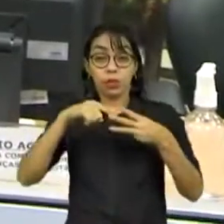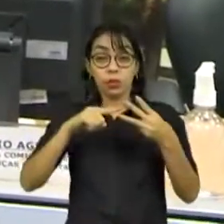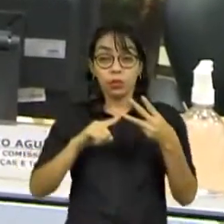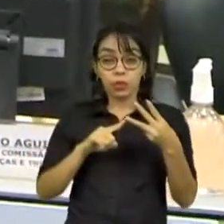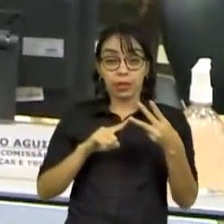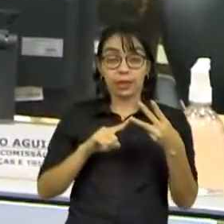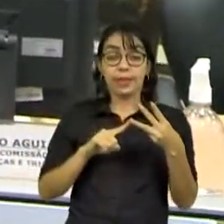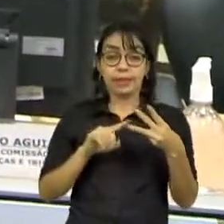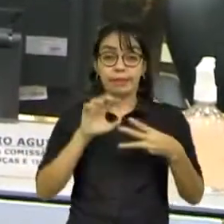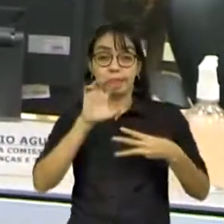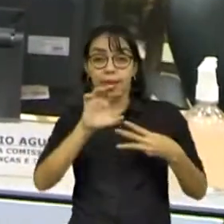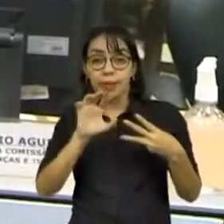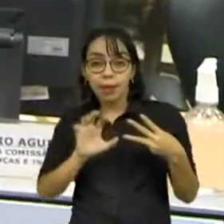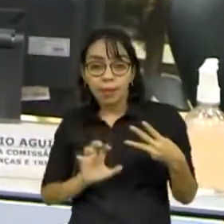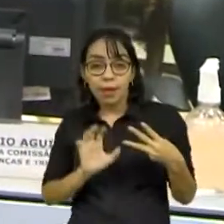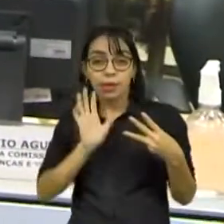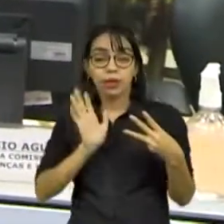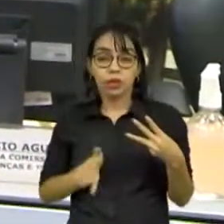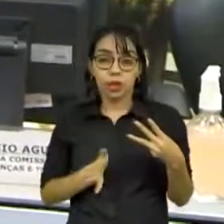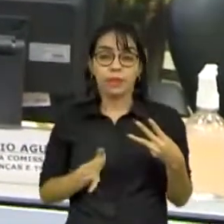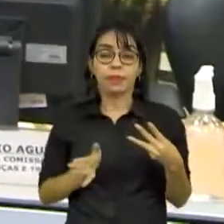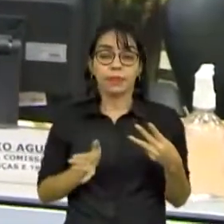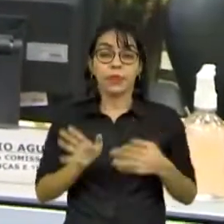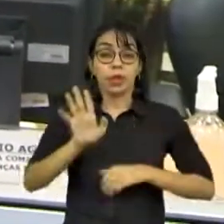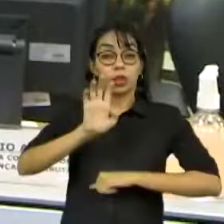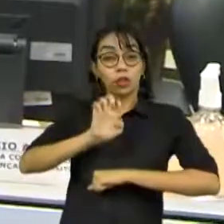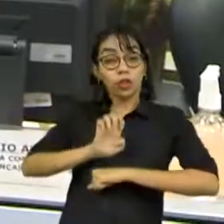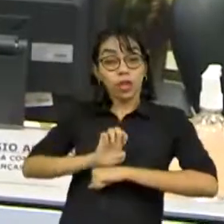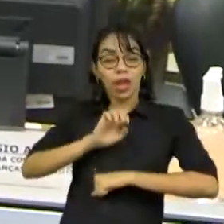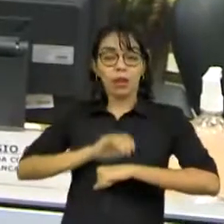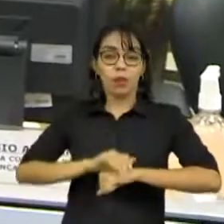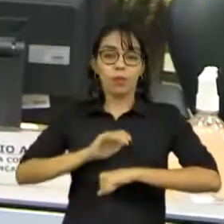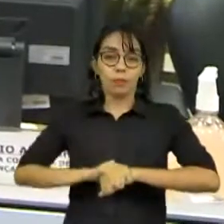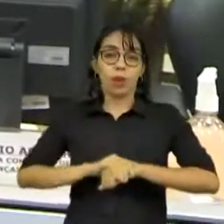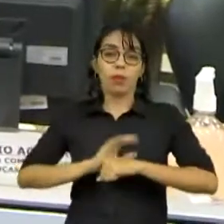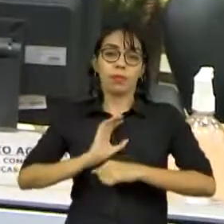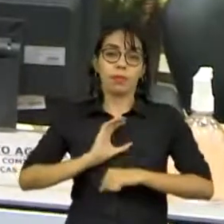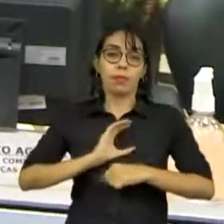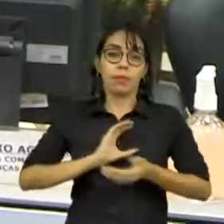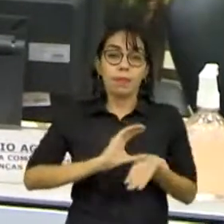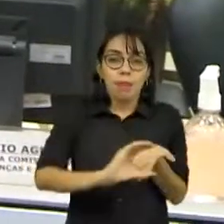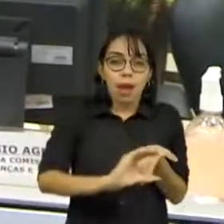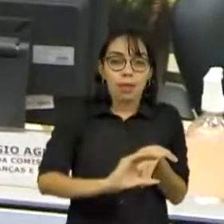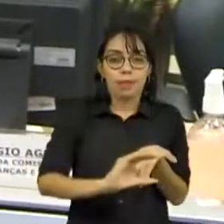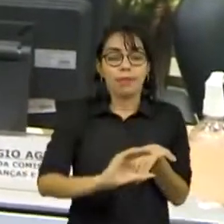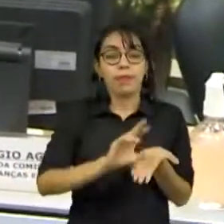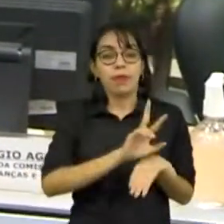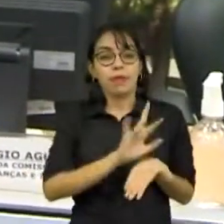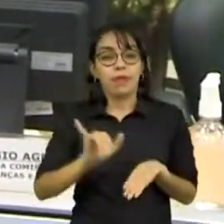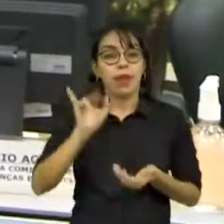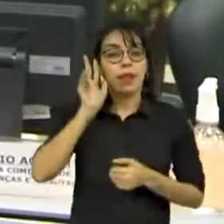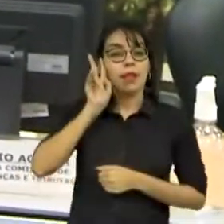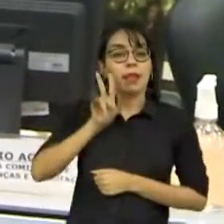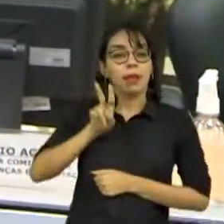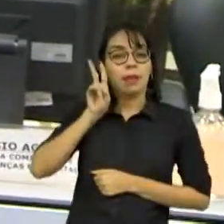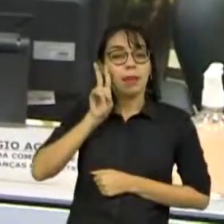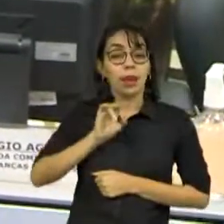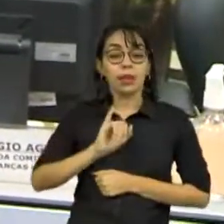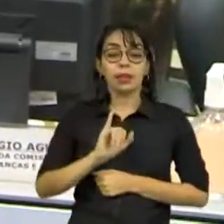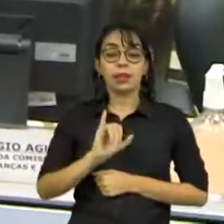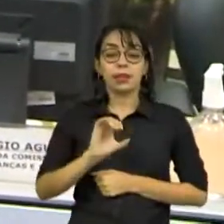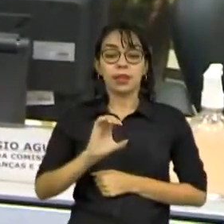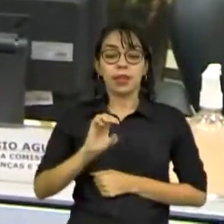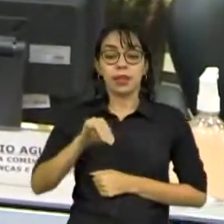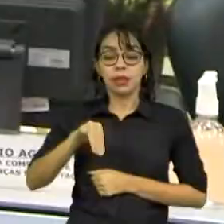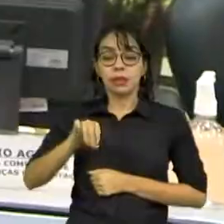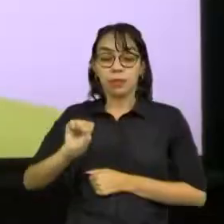grandes serviços são bancados por estados e municípios do nosso país. Por isso que a gente reitera a importância do ICMS, que está tão em